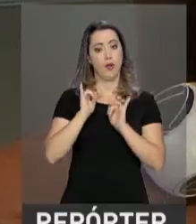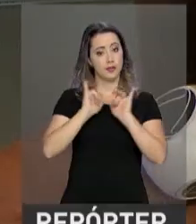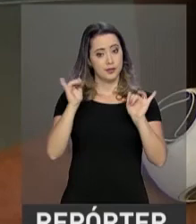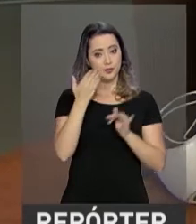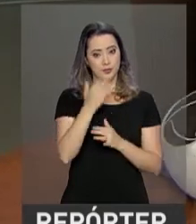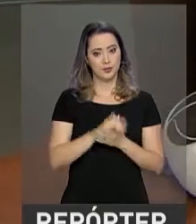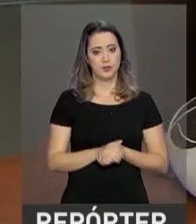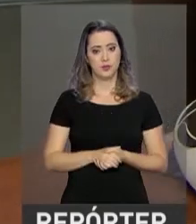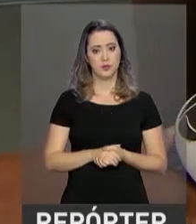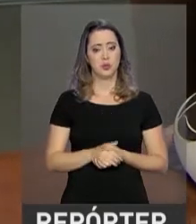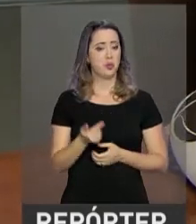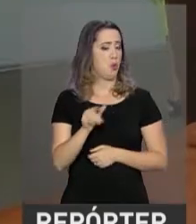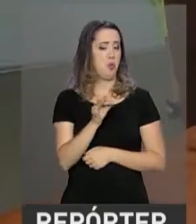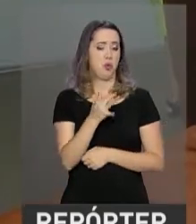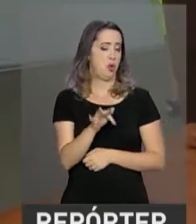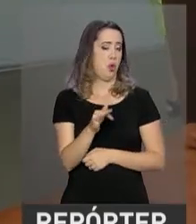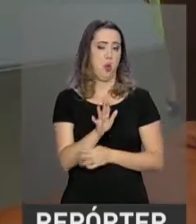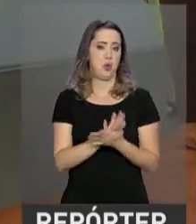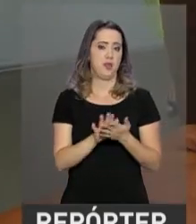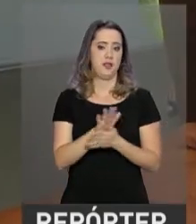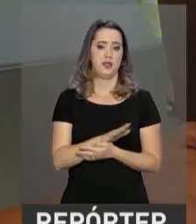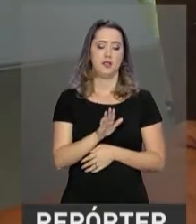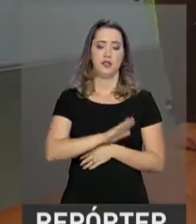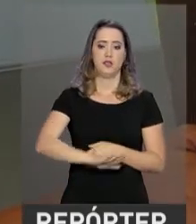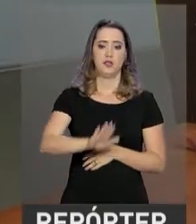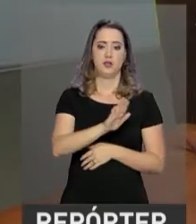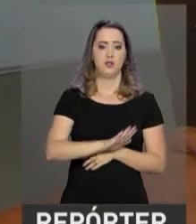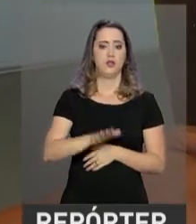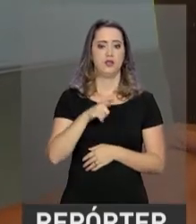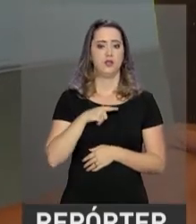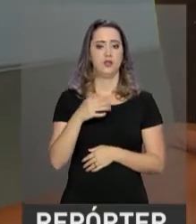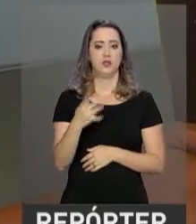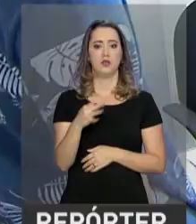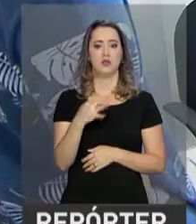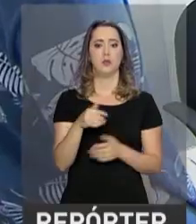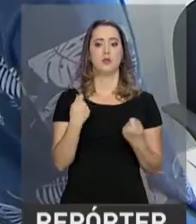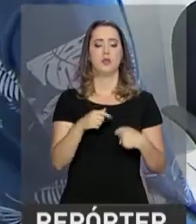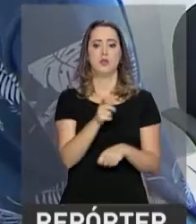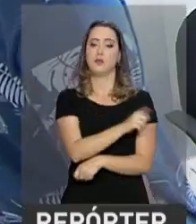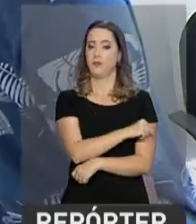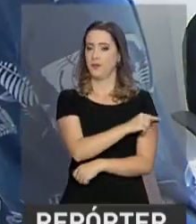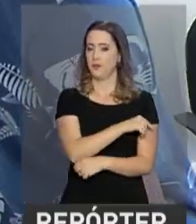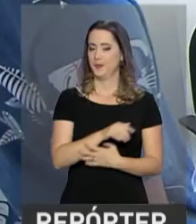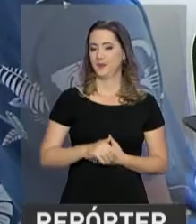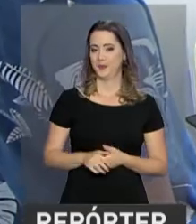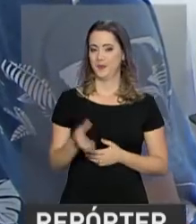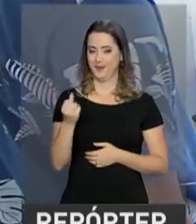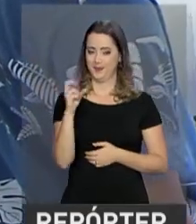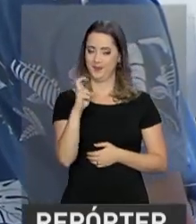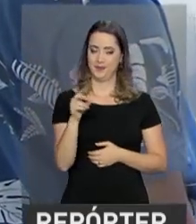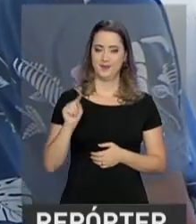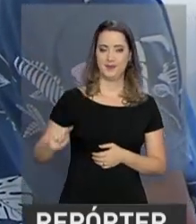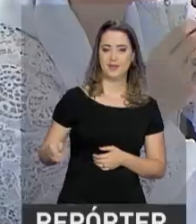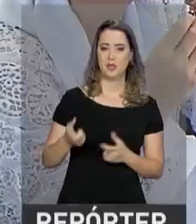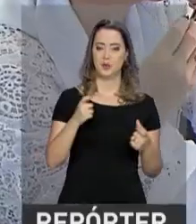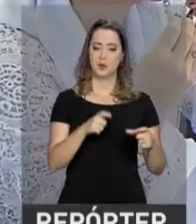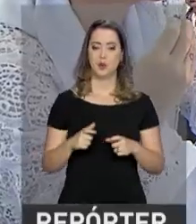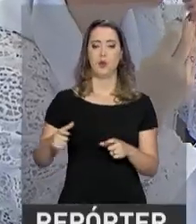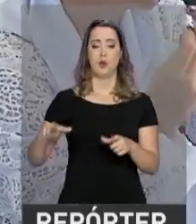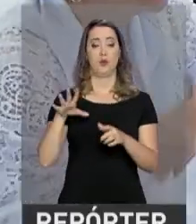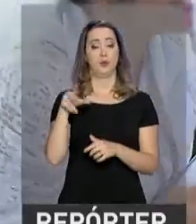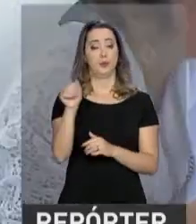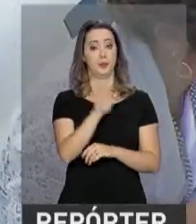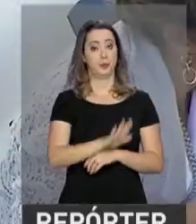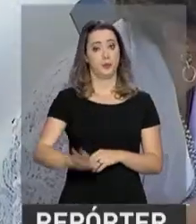quando em os 500 em tomar 65 mil postos de vacinação em todo o país